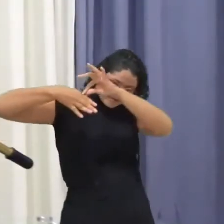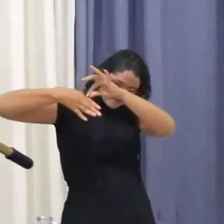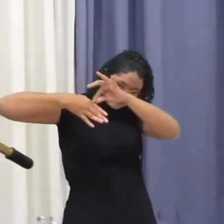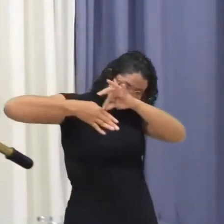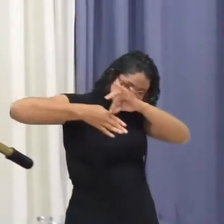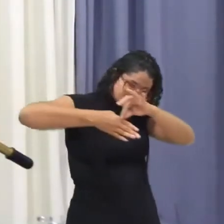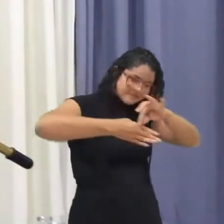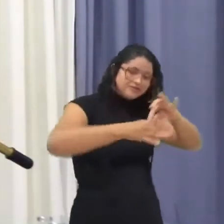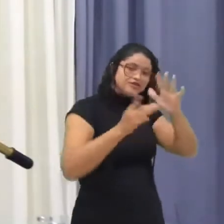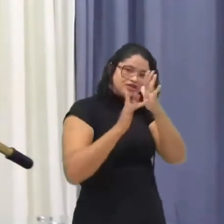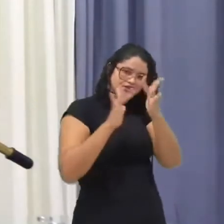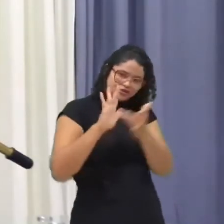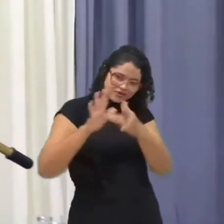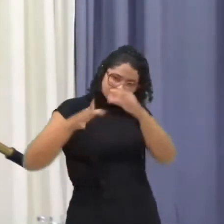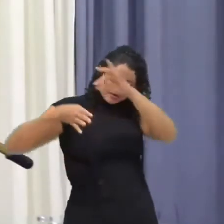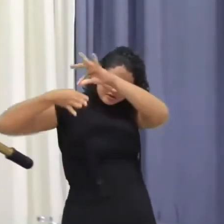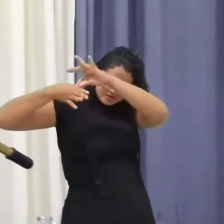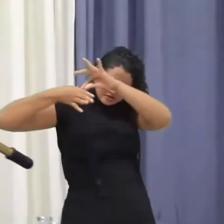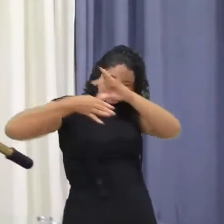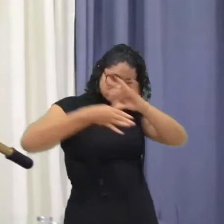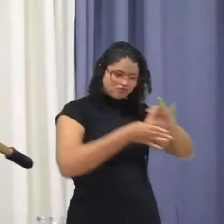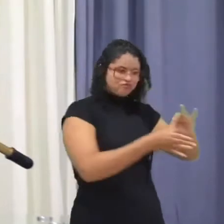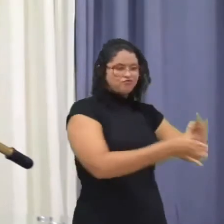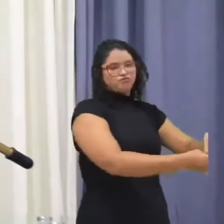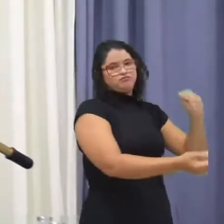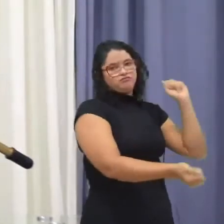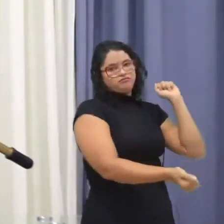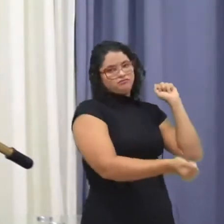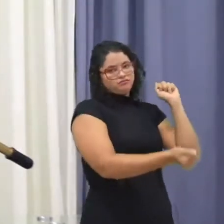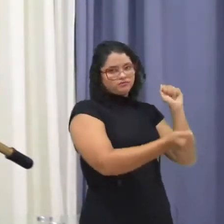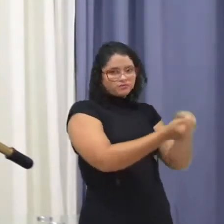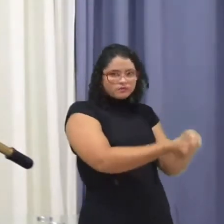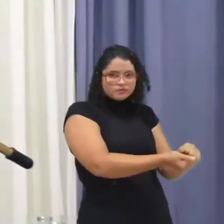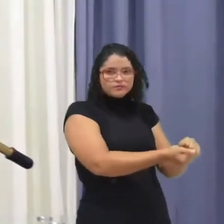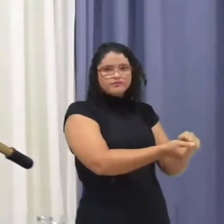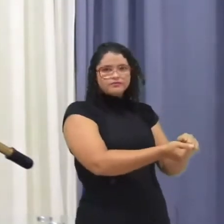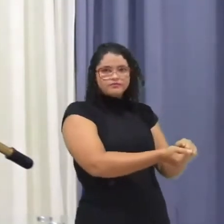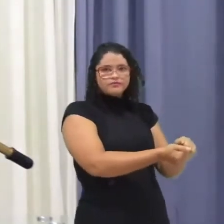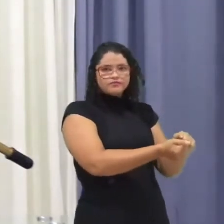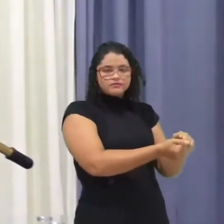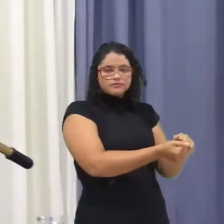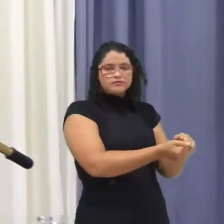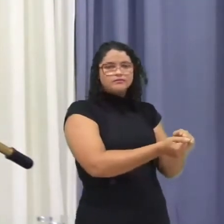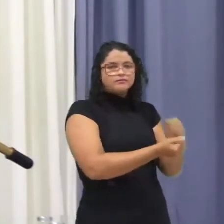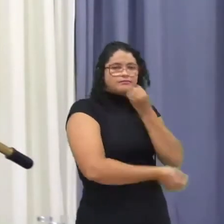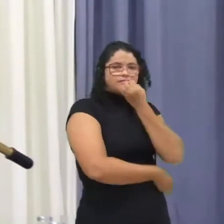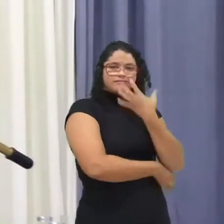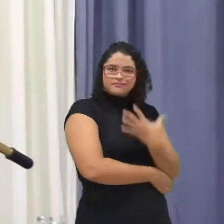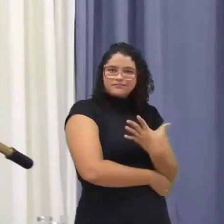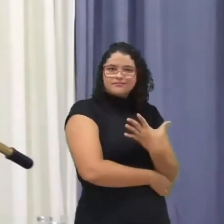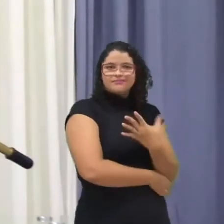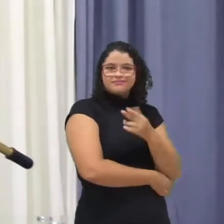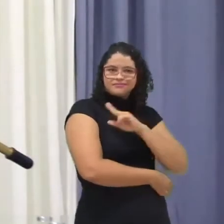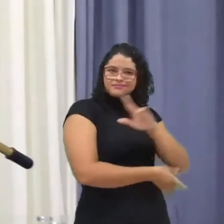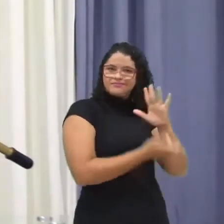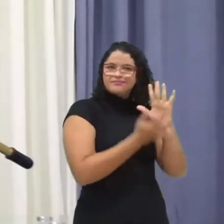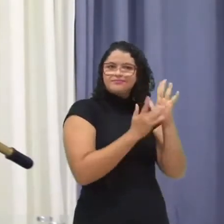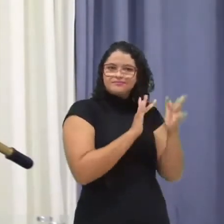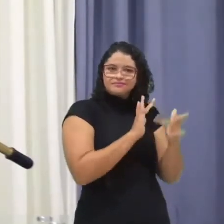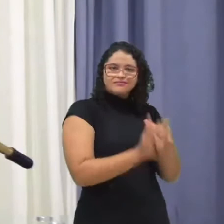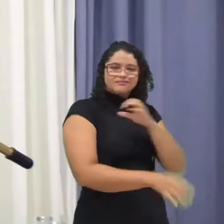no paraíso que está no céu. Virão com ele, bendito seja o nome do